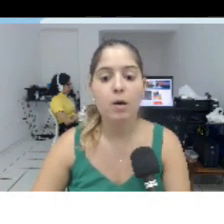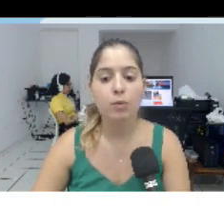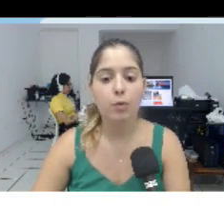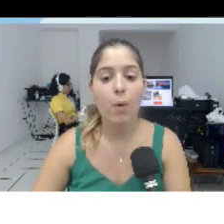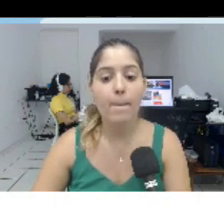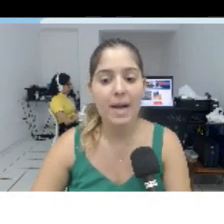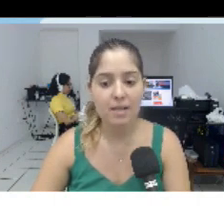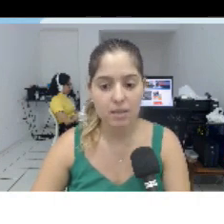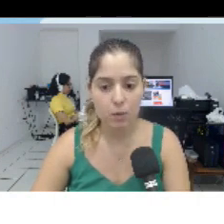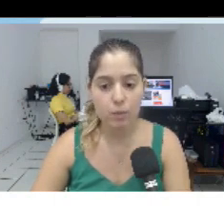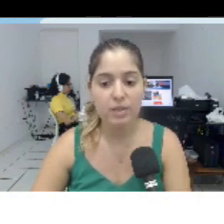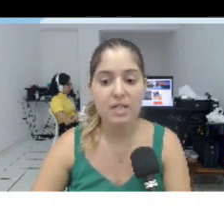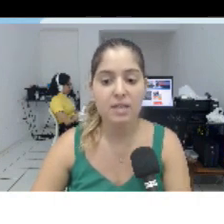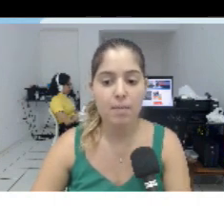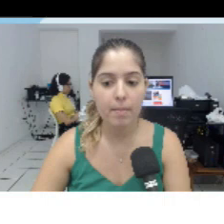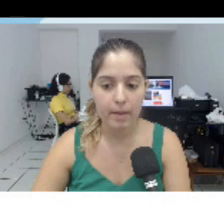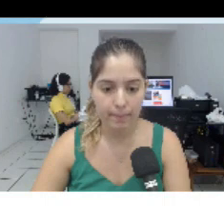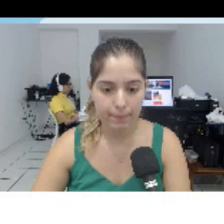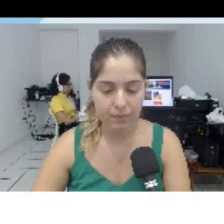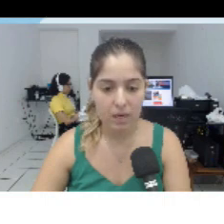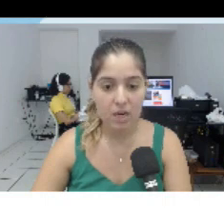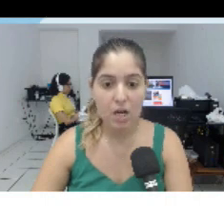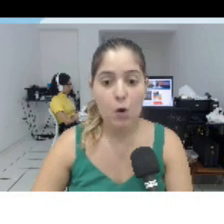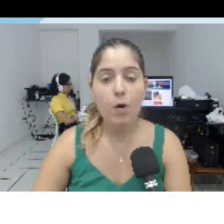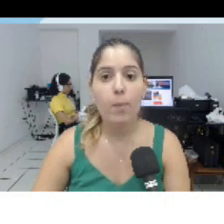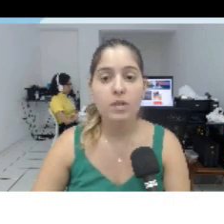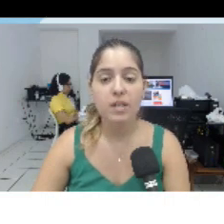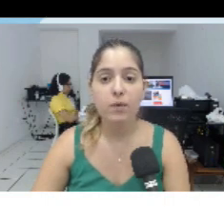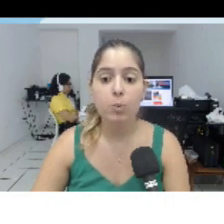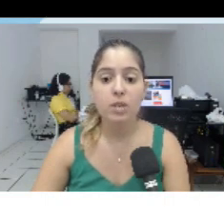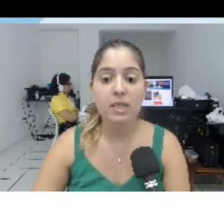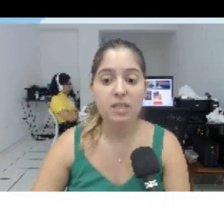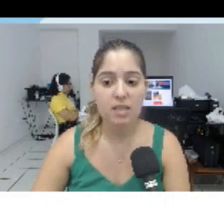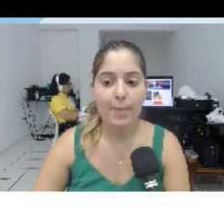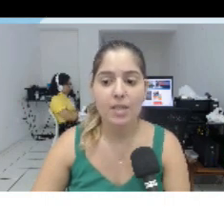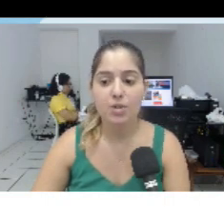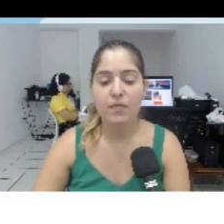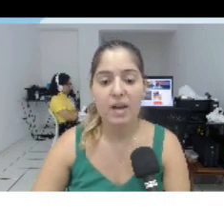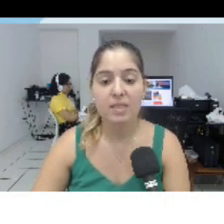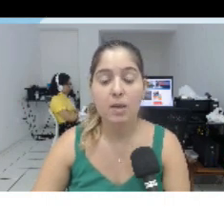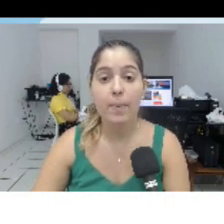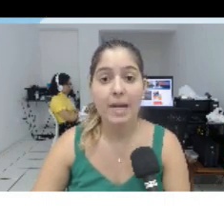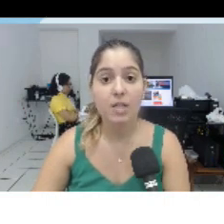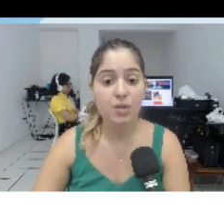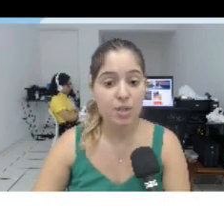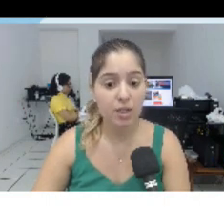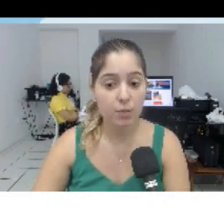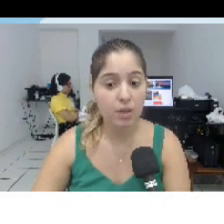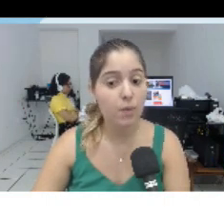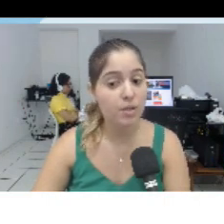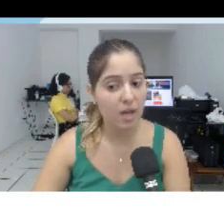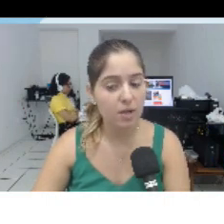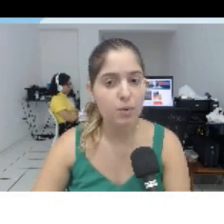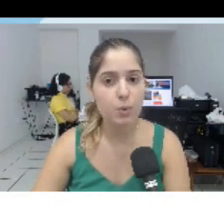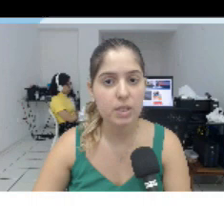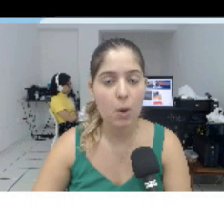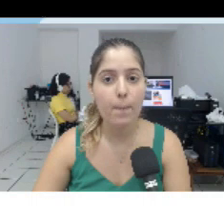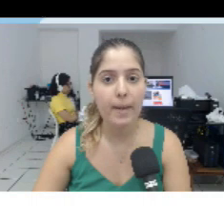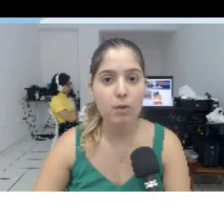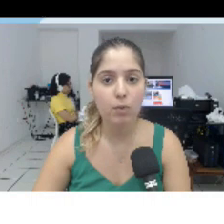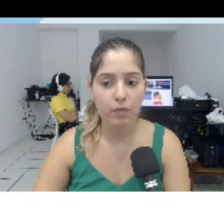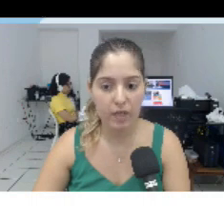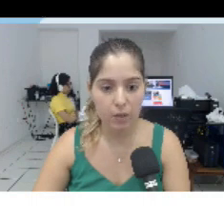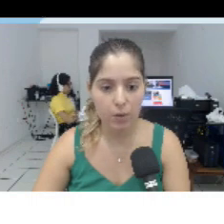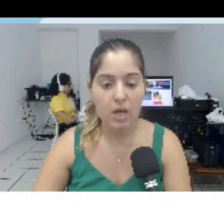Cultural Banco do Brasil, o CCBB. Uma possível mudança na meta de inflação para este ano não está em